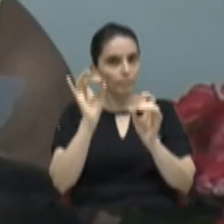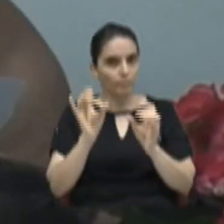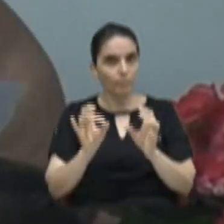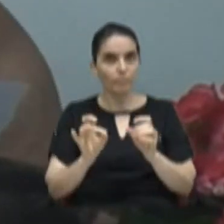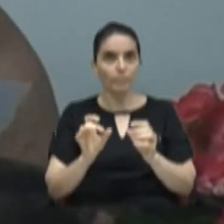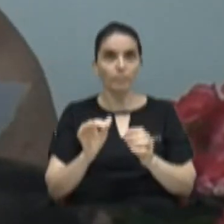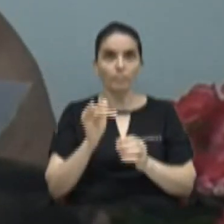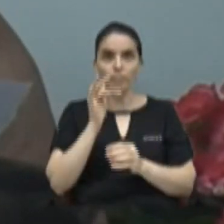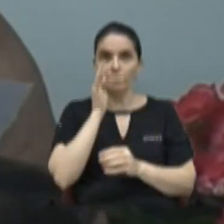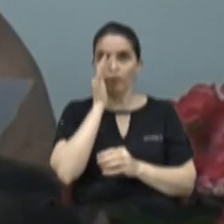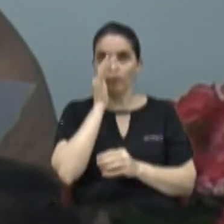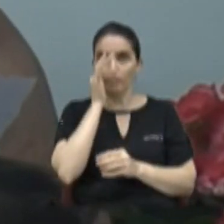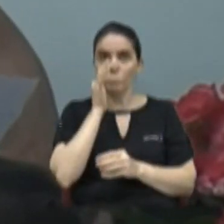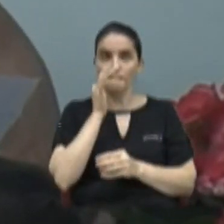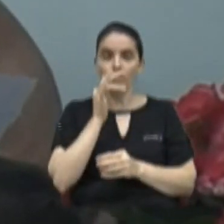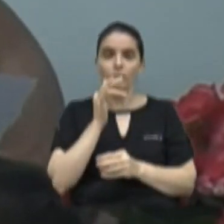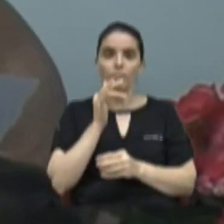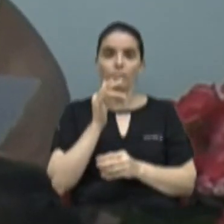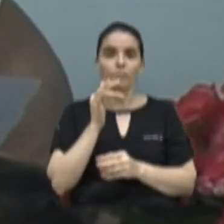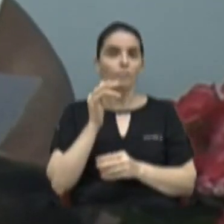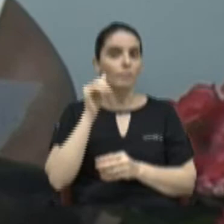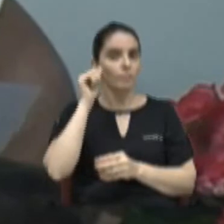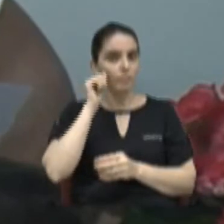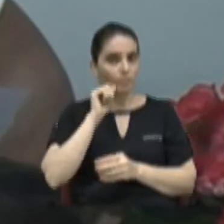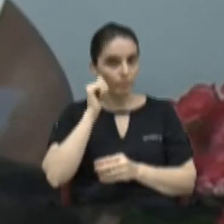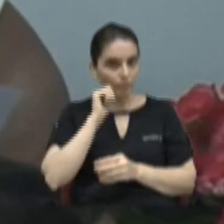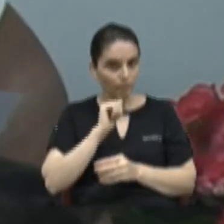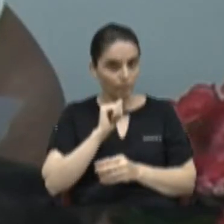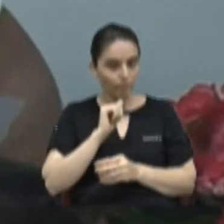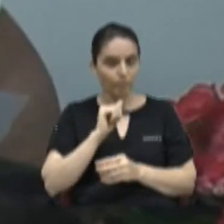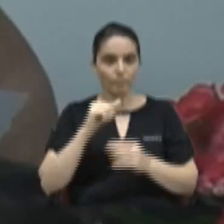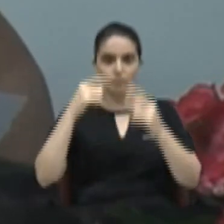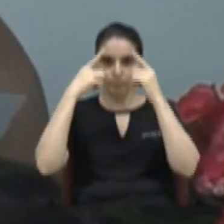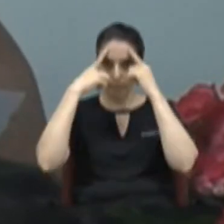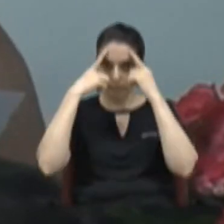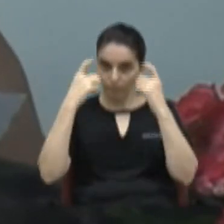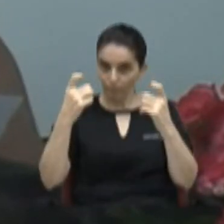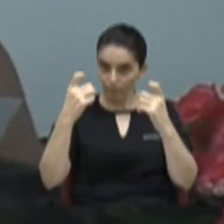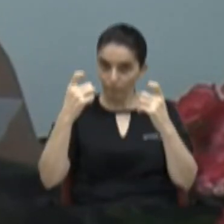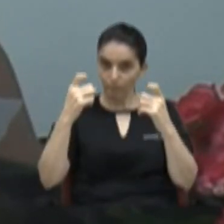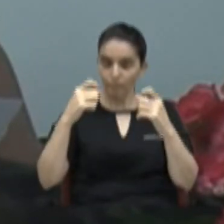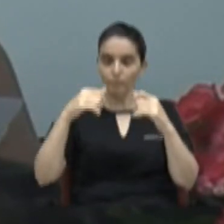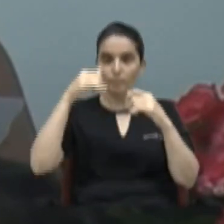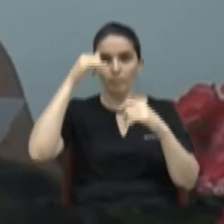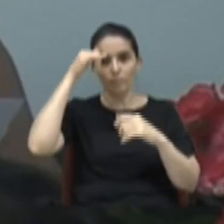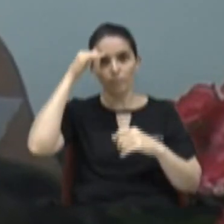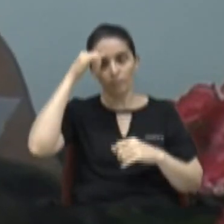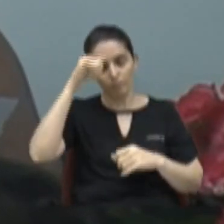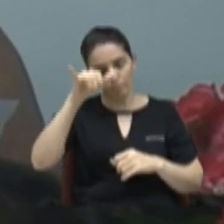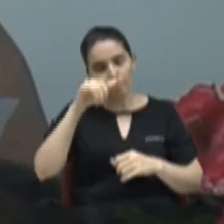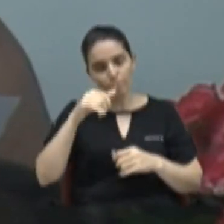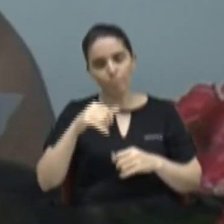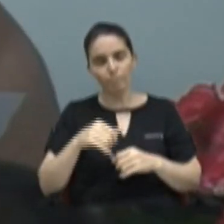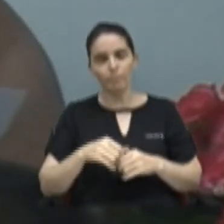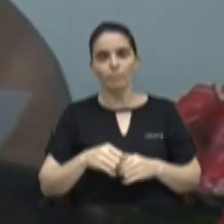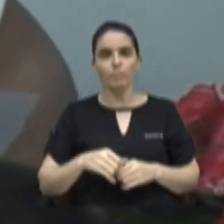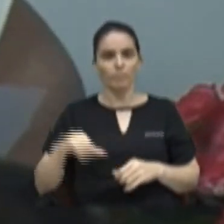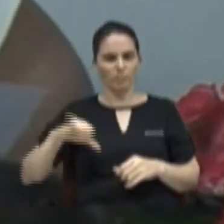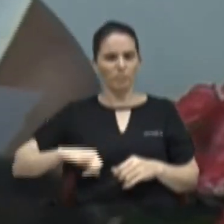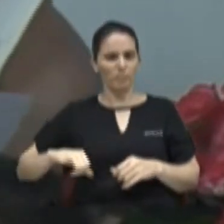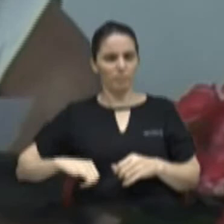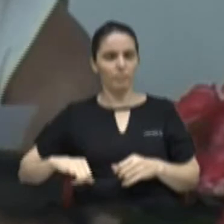que eu trouxe lá da casa da mulher vítima de violência, que eu estive lá à tarde com a Rosângela e com um grupo grande de mulheres.